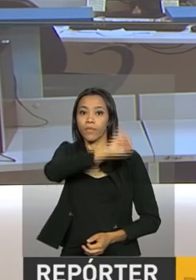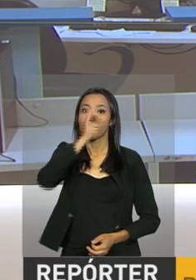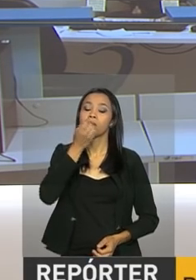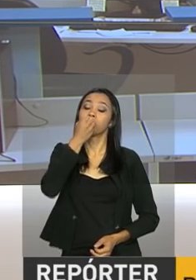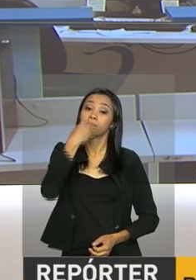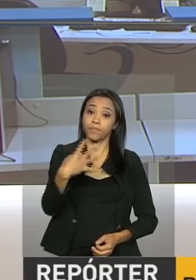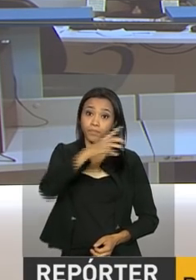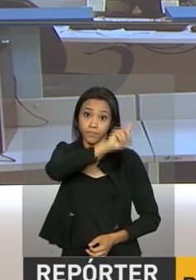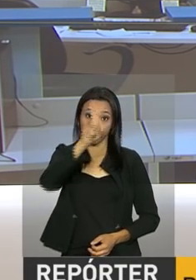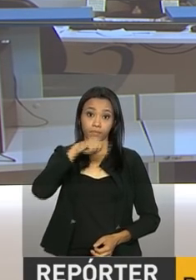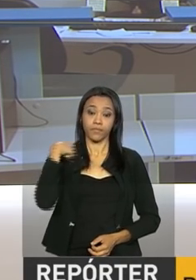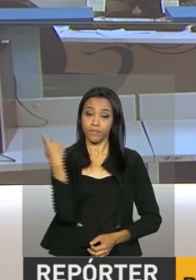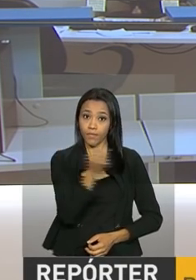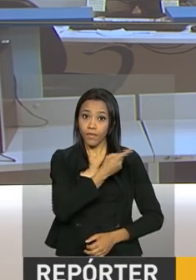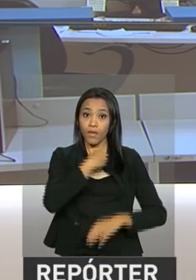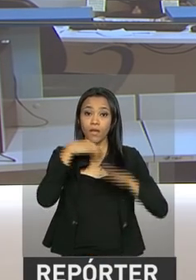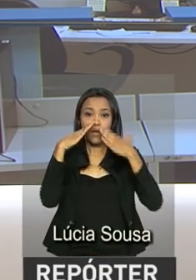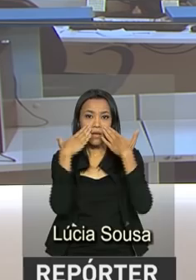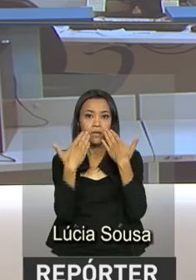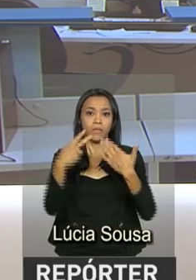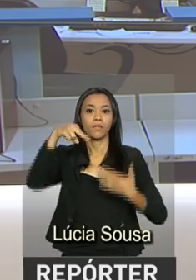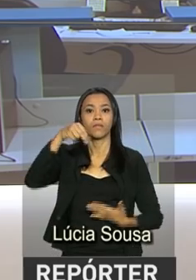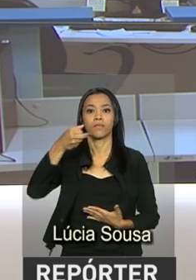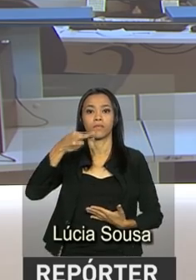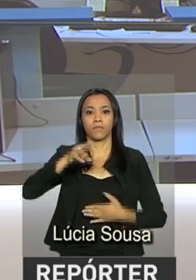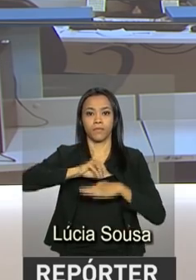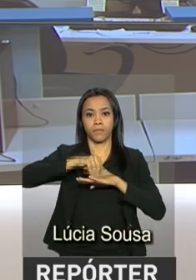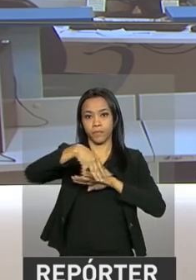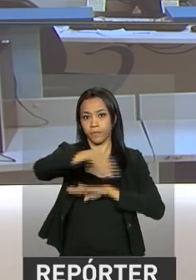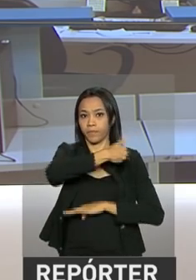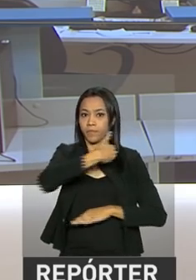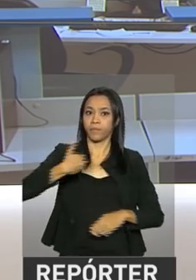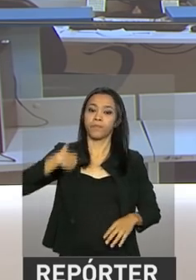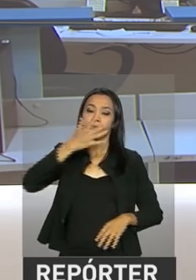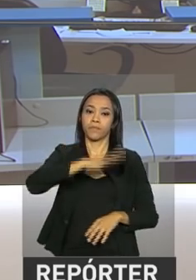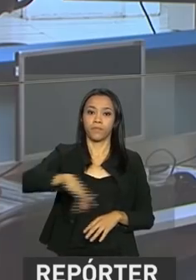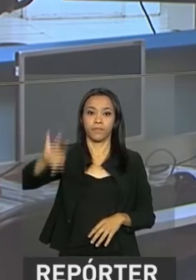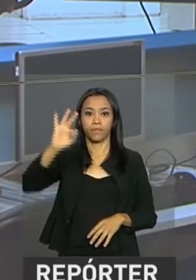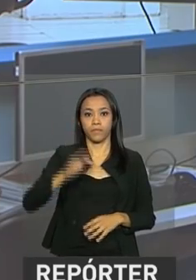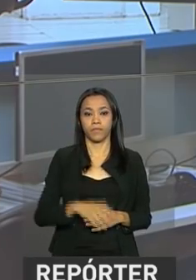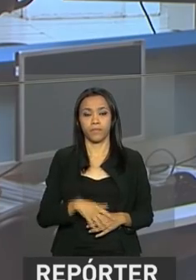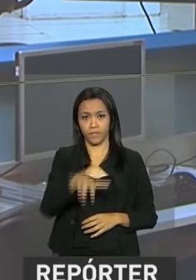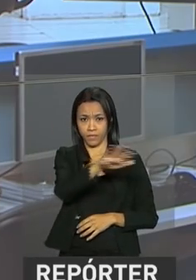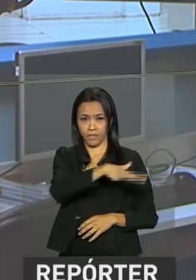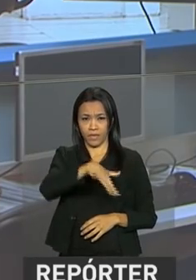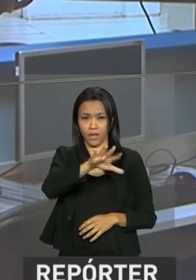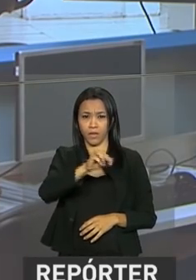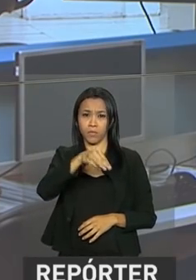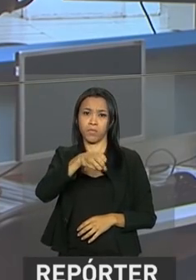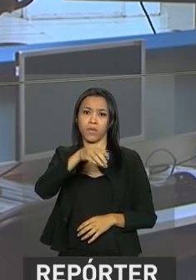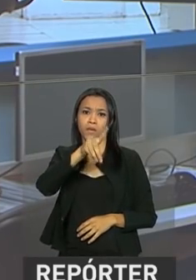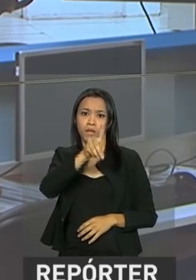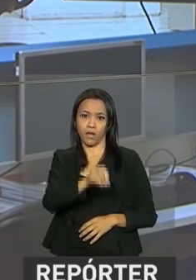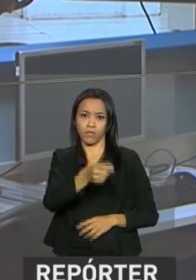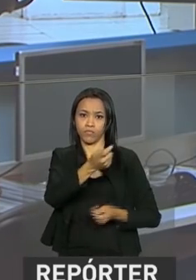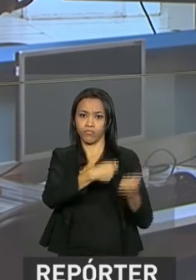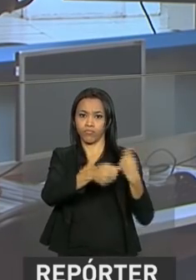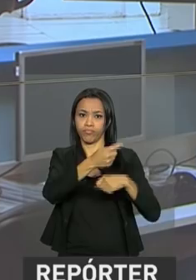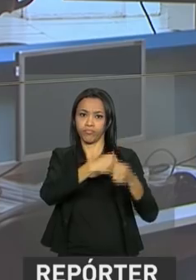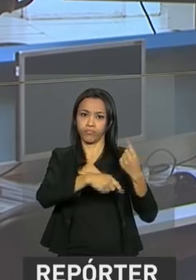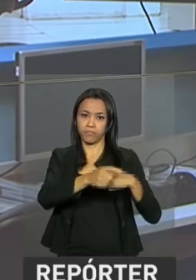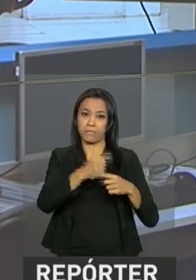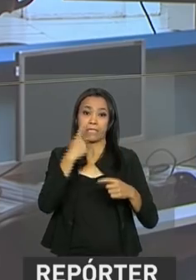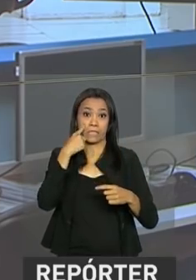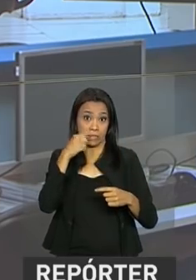Olá, bom dia. Estamos de volta com o repórter NBR e as notícias do governo federal. O mercado financeiro prevê mais queda